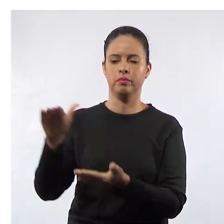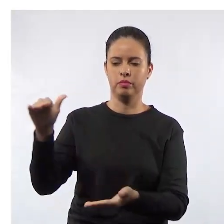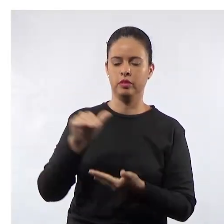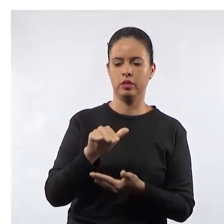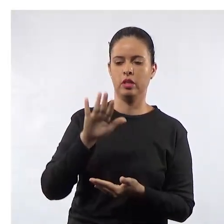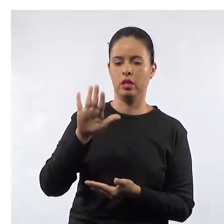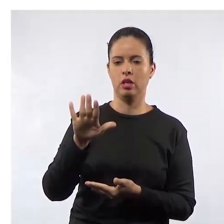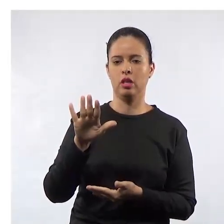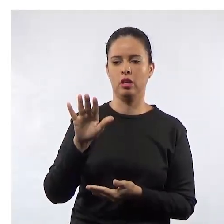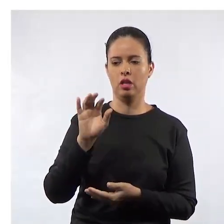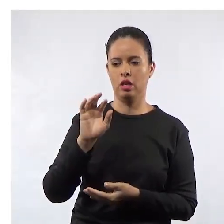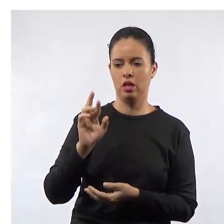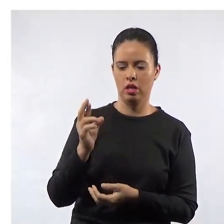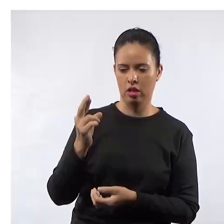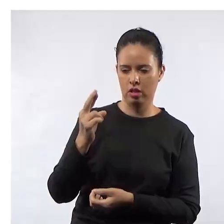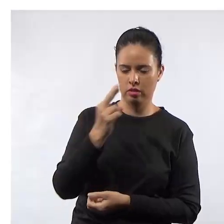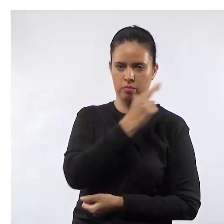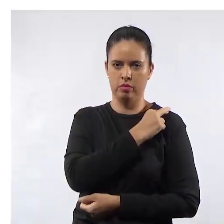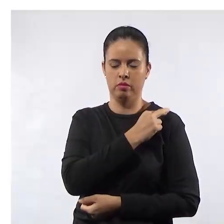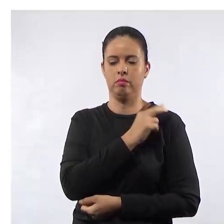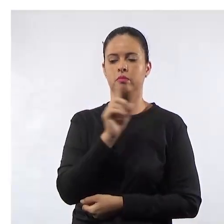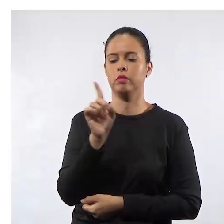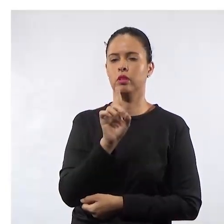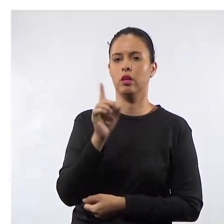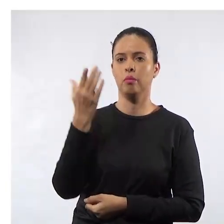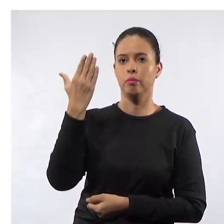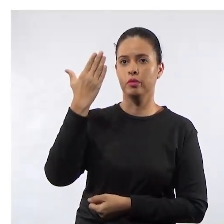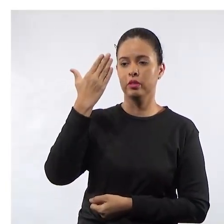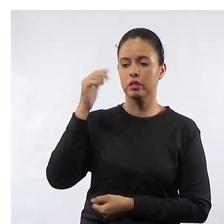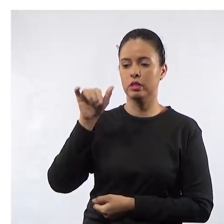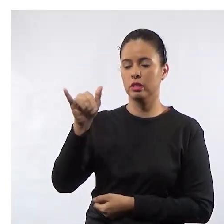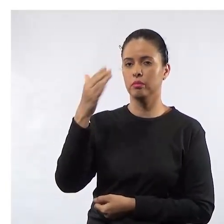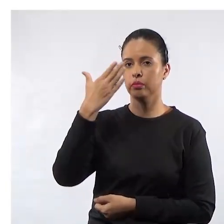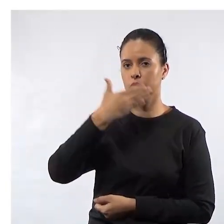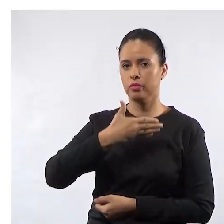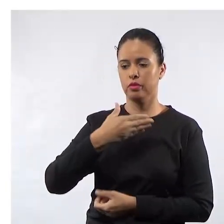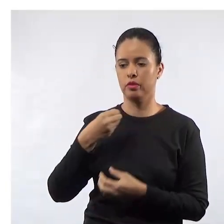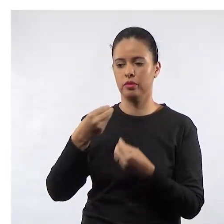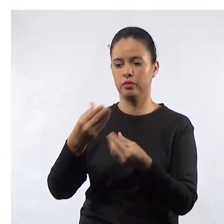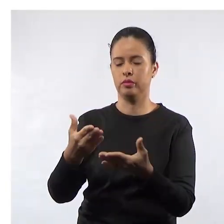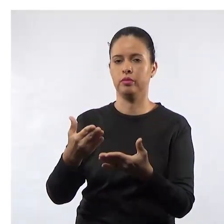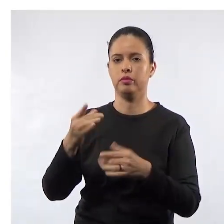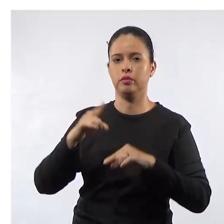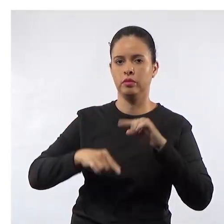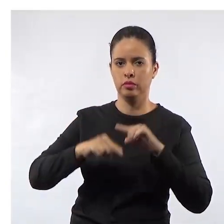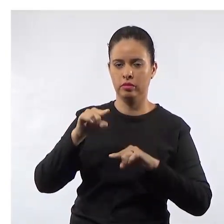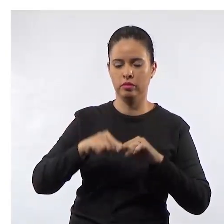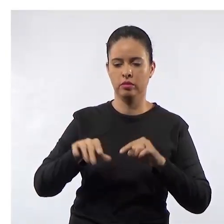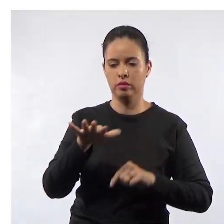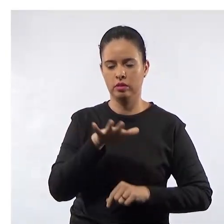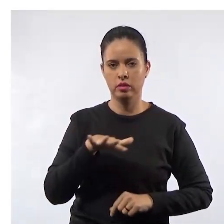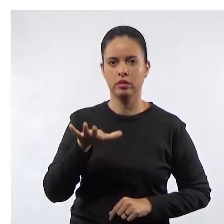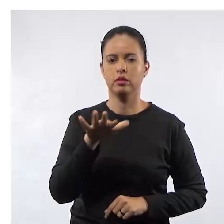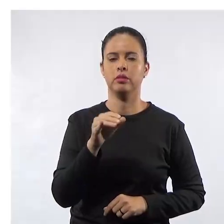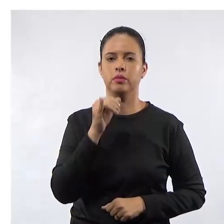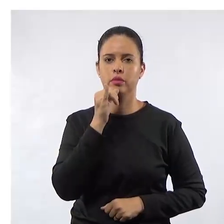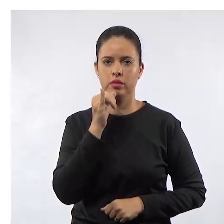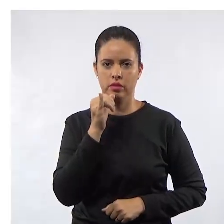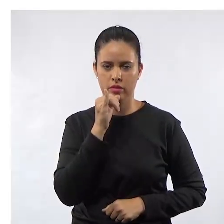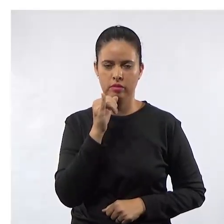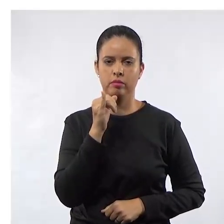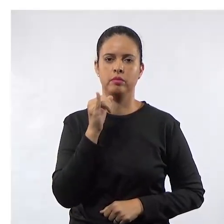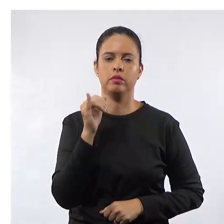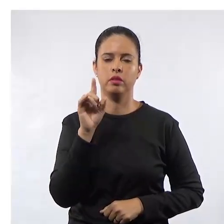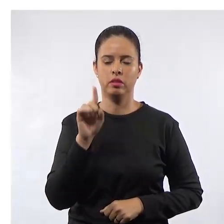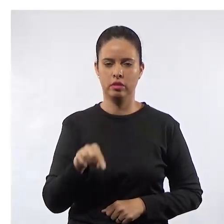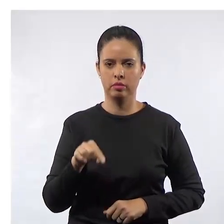responsabilizado quando, tá? Quando ele provar que não colocou o produto no mercado, né? que é o exemplo dos